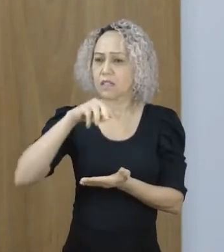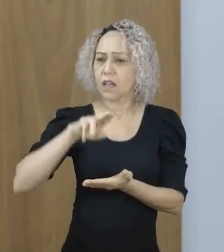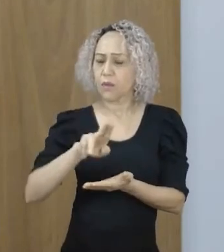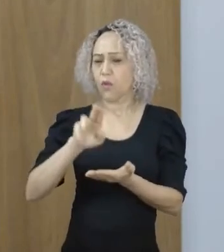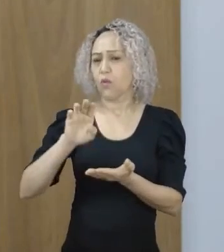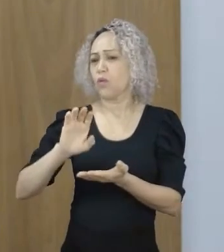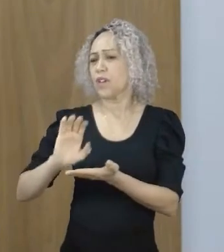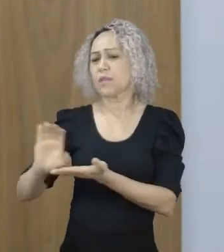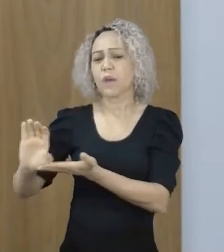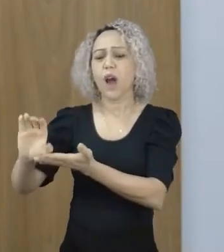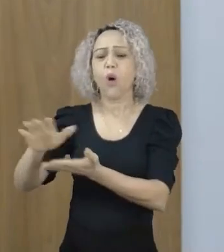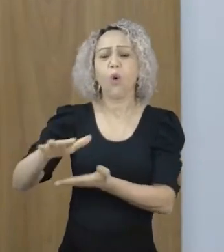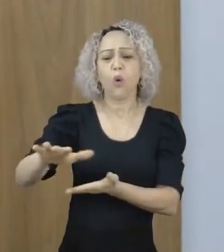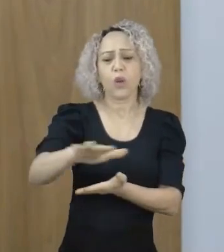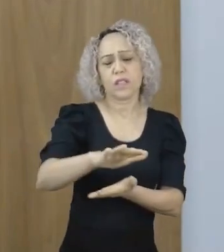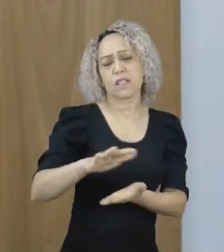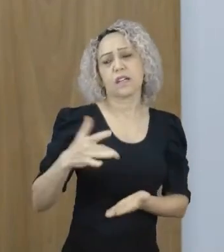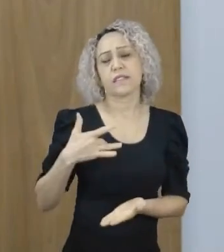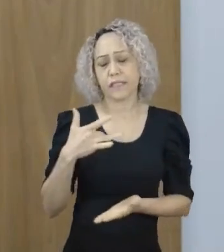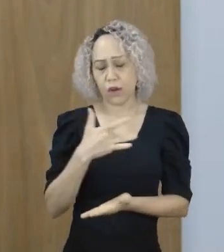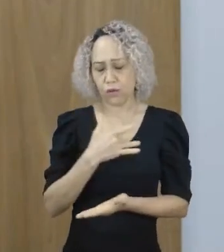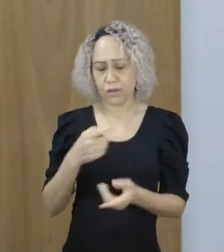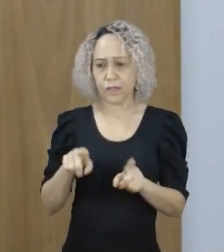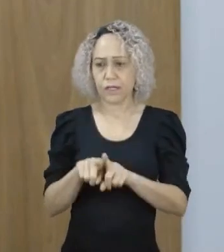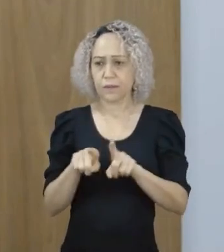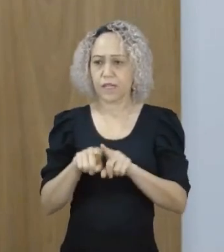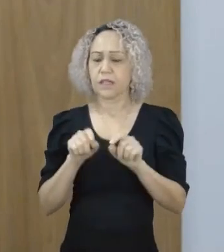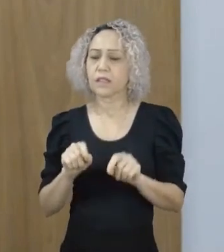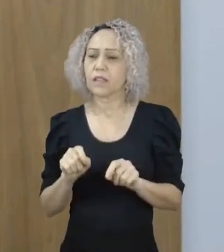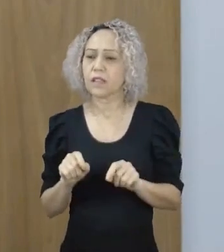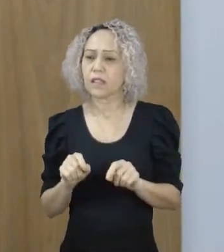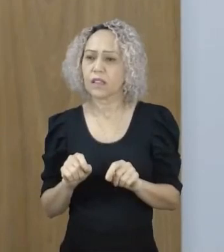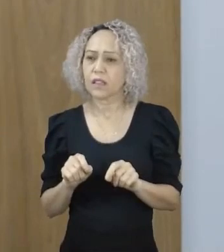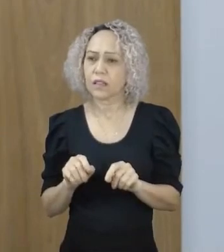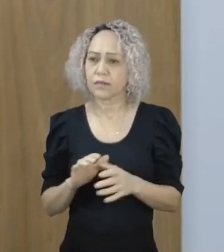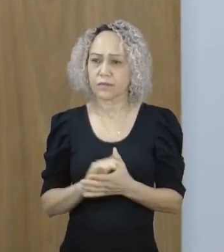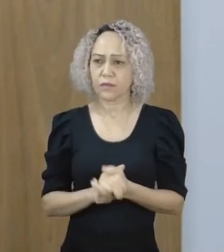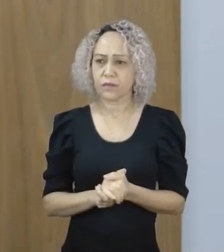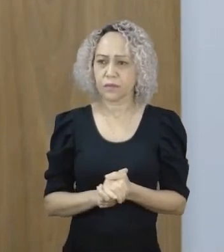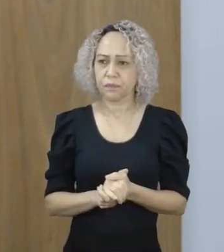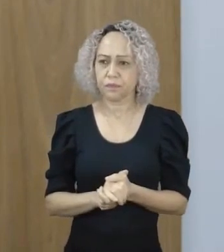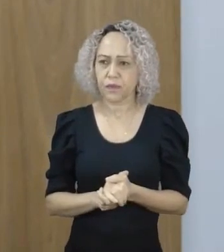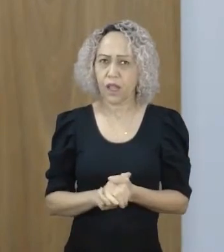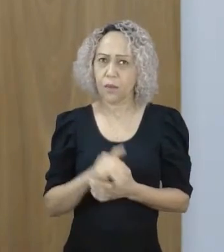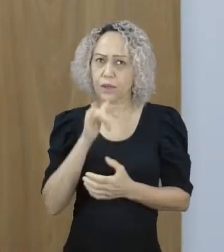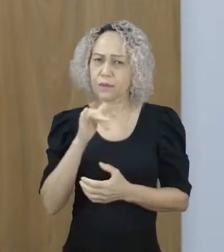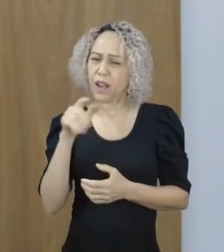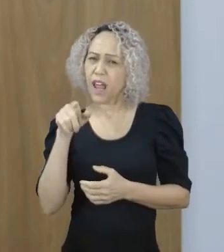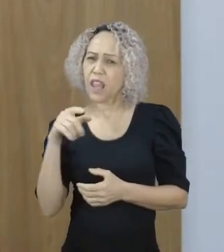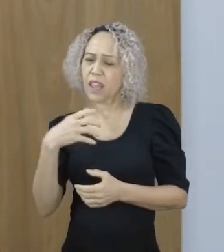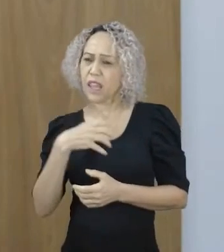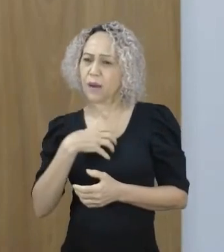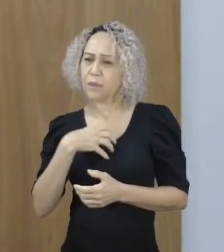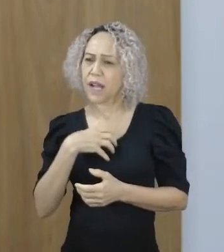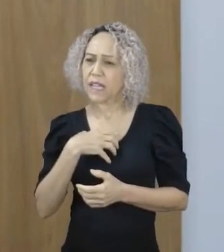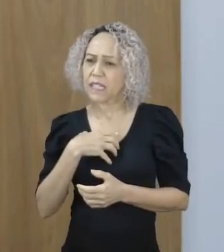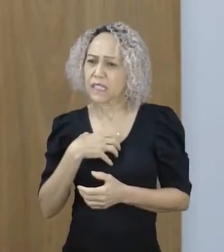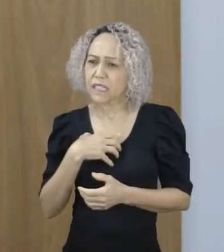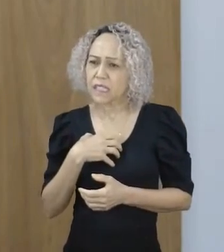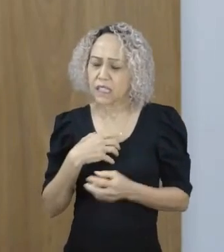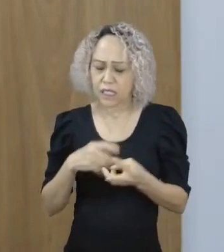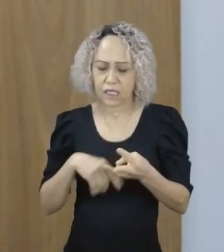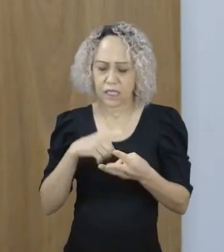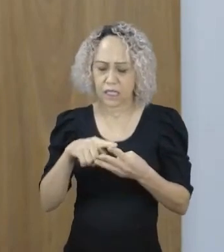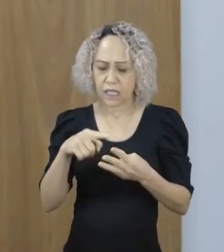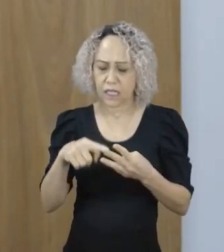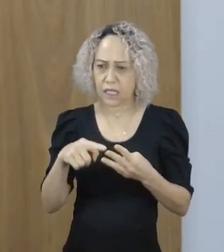privados, não lucrativos, mas que muitos deles são inclusive 100% SUS. No caso da Bahia, nós temos 3 grandes